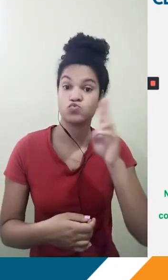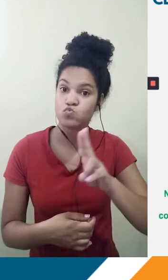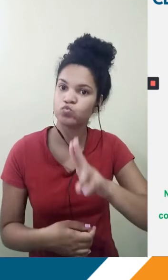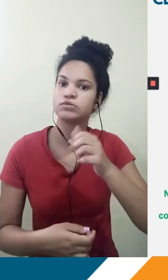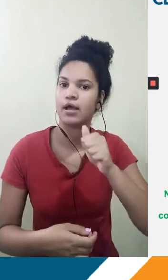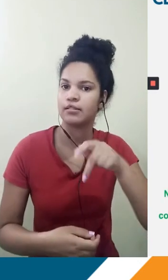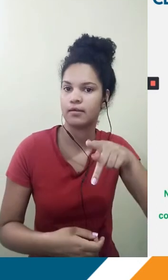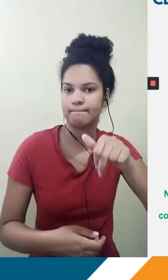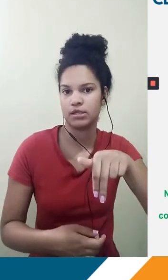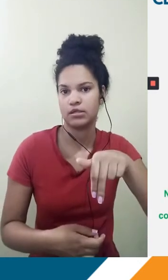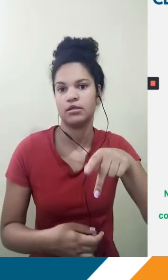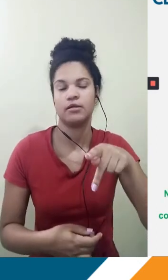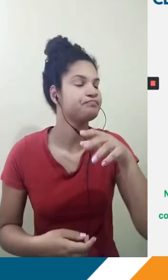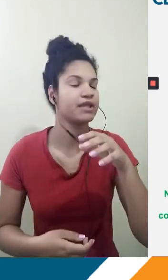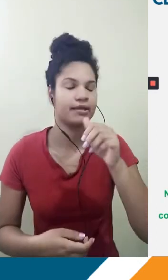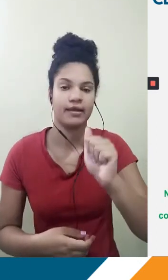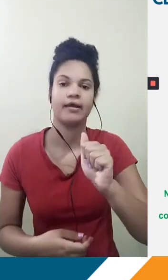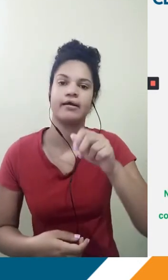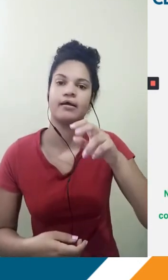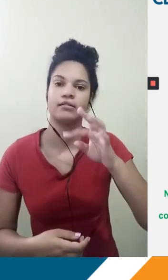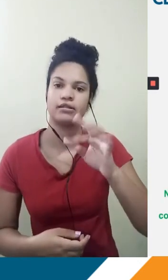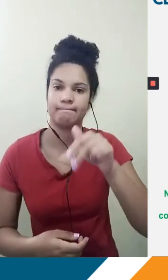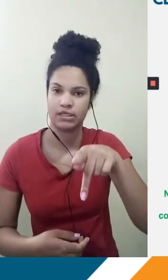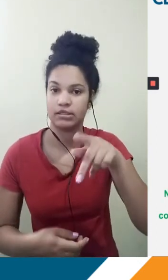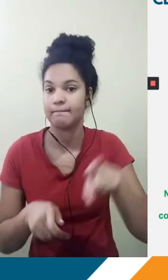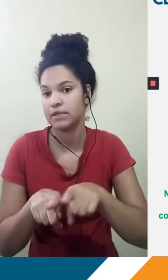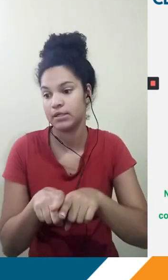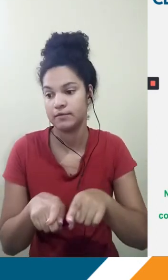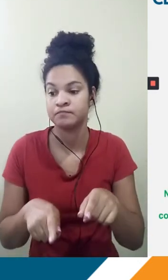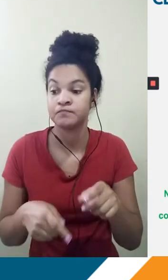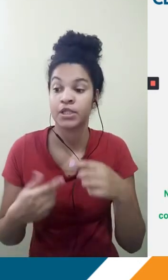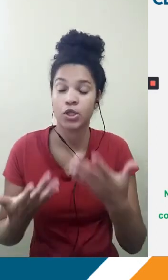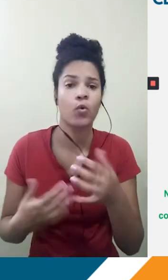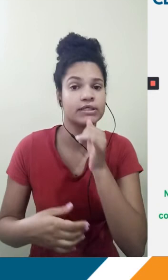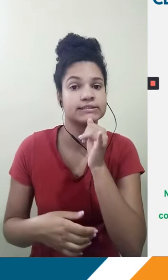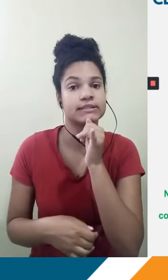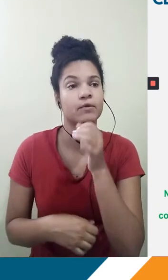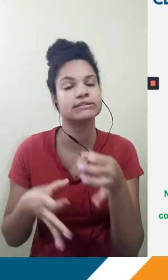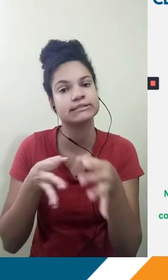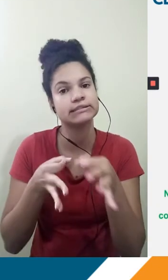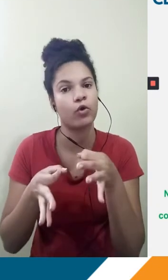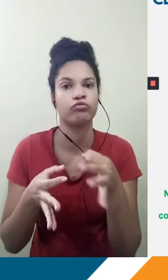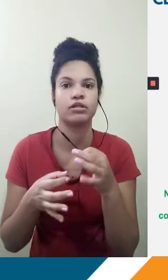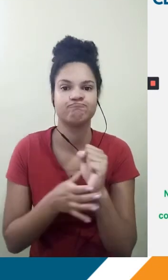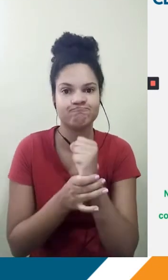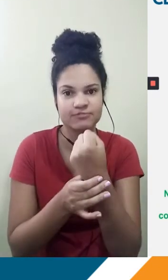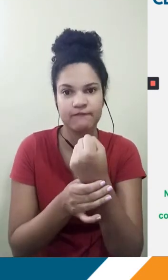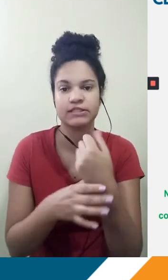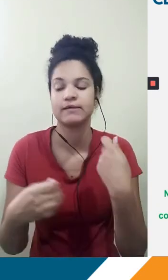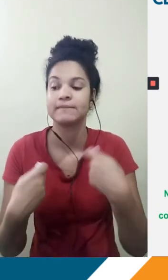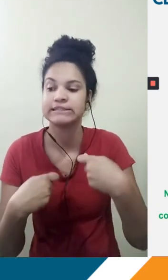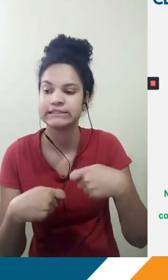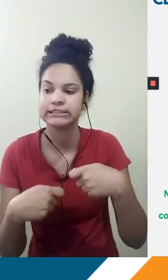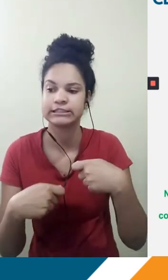Então, quando uma célula de defesa faz, por exemplo, um processo de fagocitose e lá dentro,